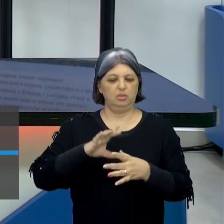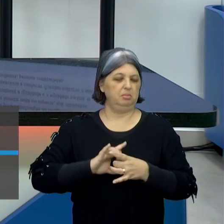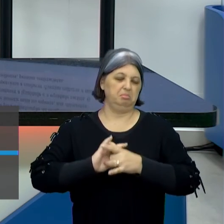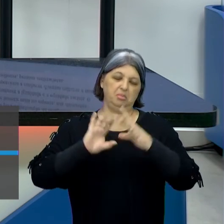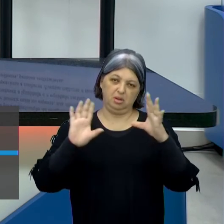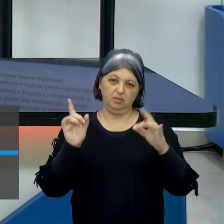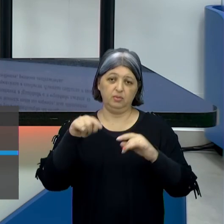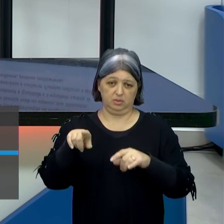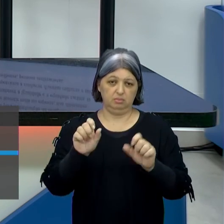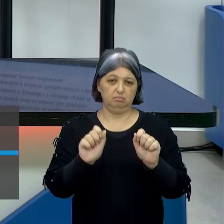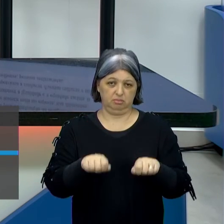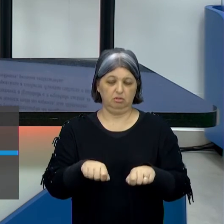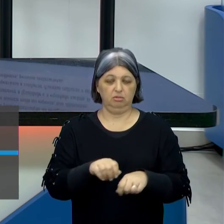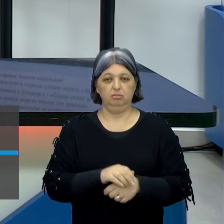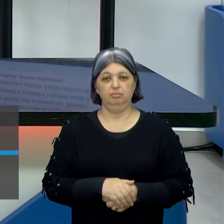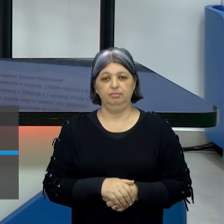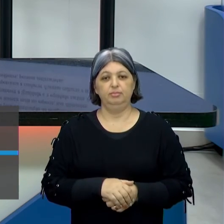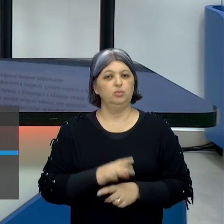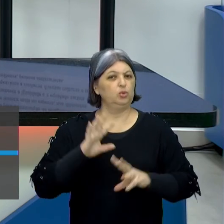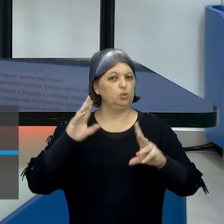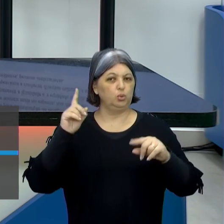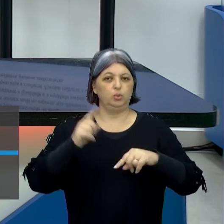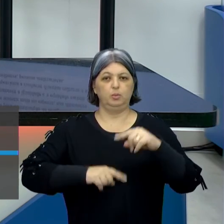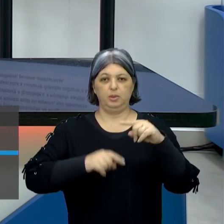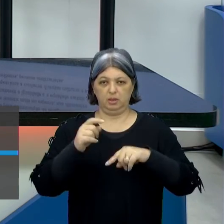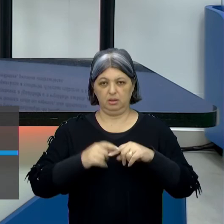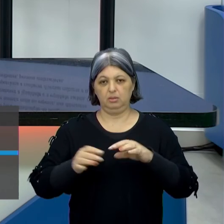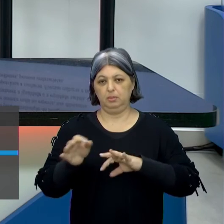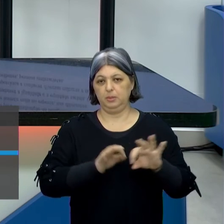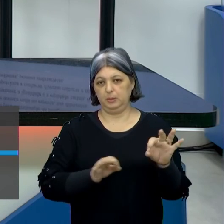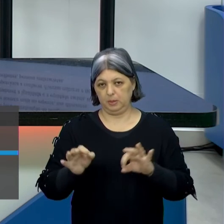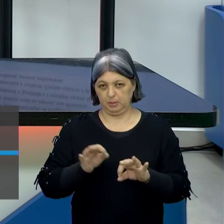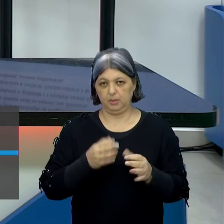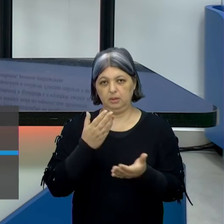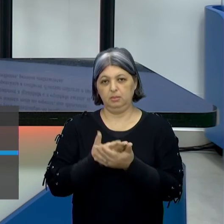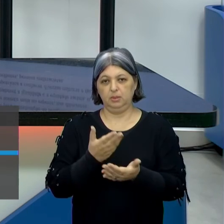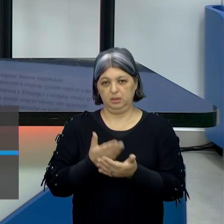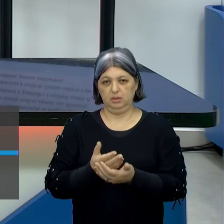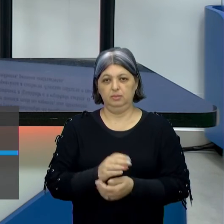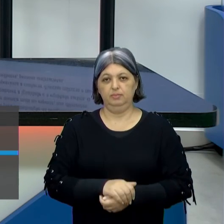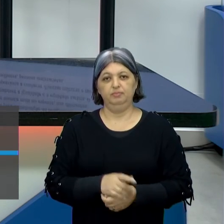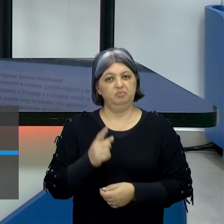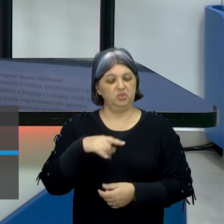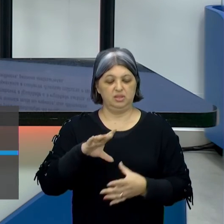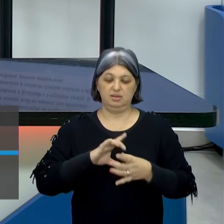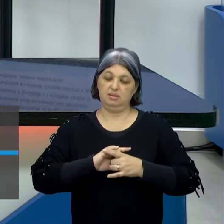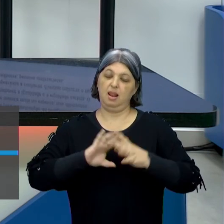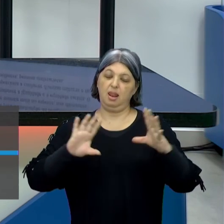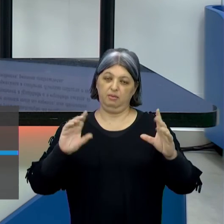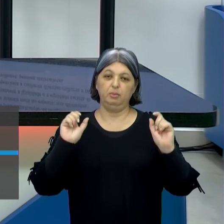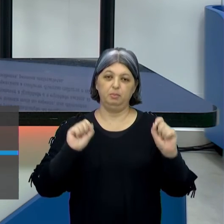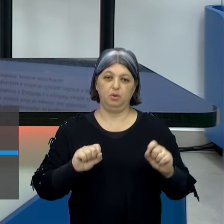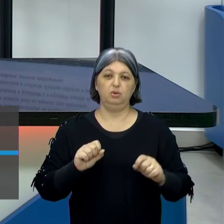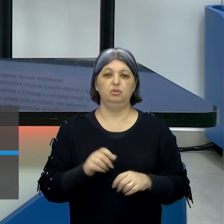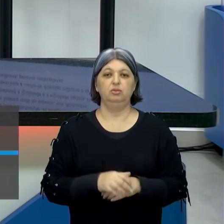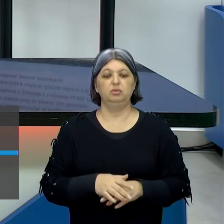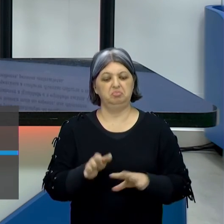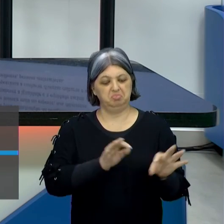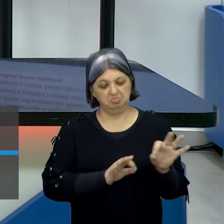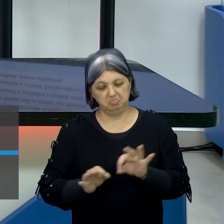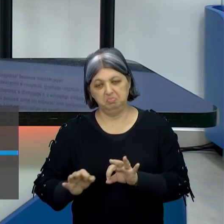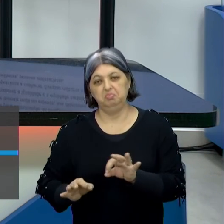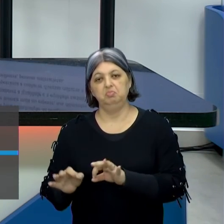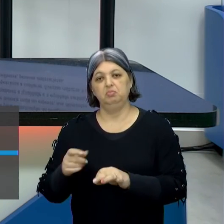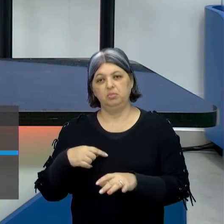vocês também, todo o material aí que eu preparo para as nossas aulas. Fiquem à vontade para desmembrar aí